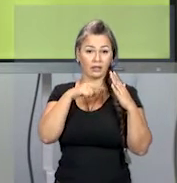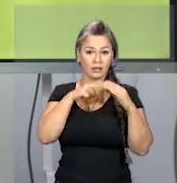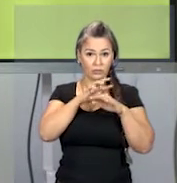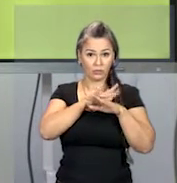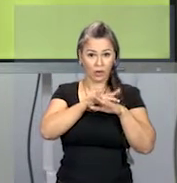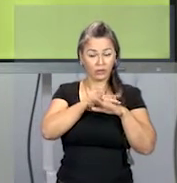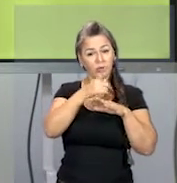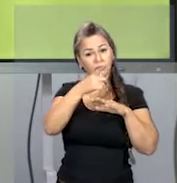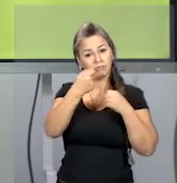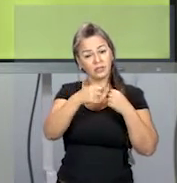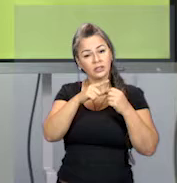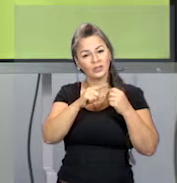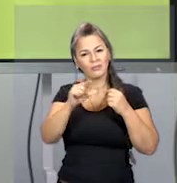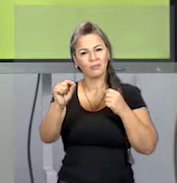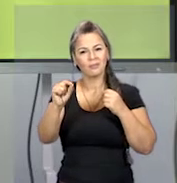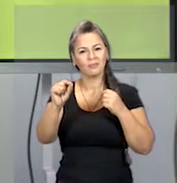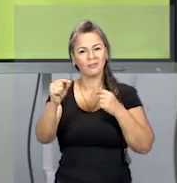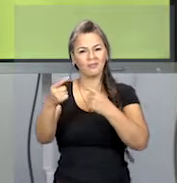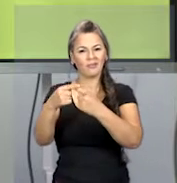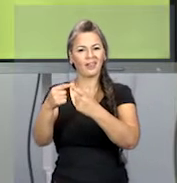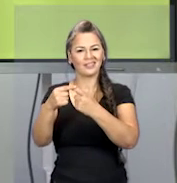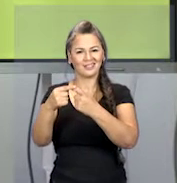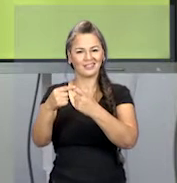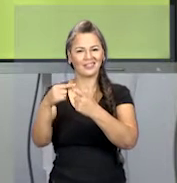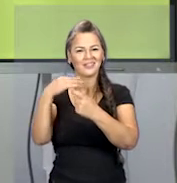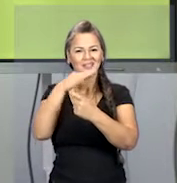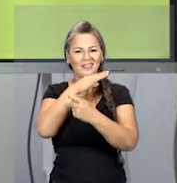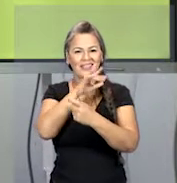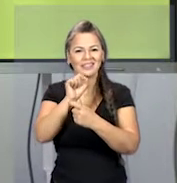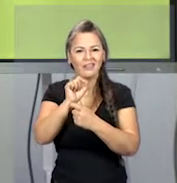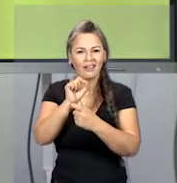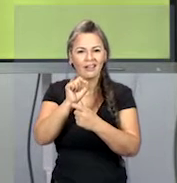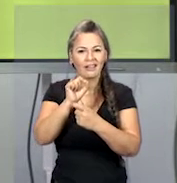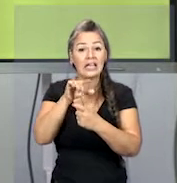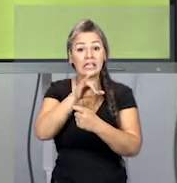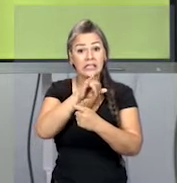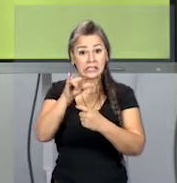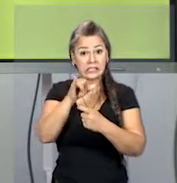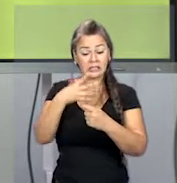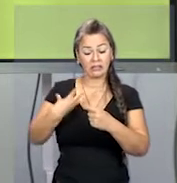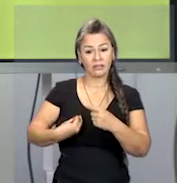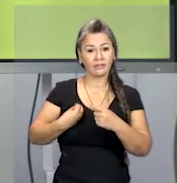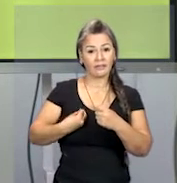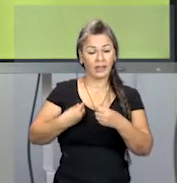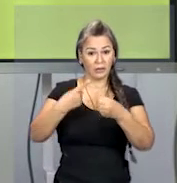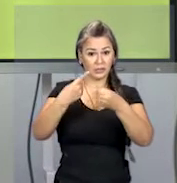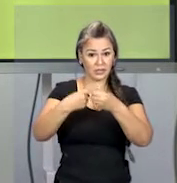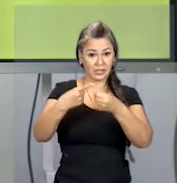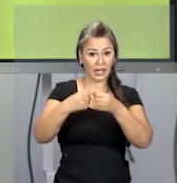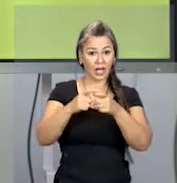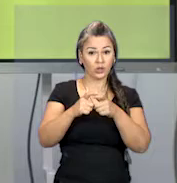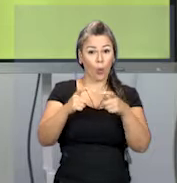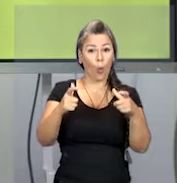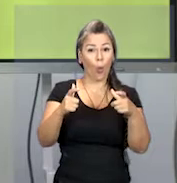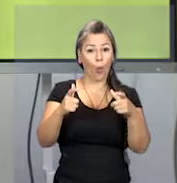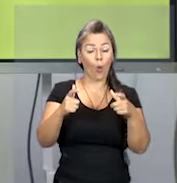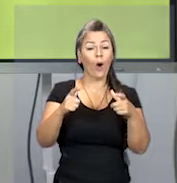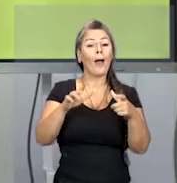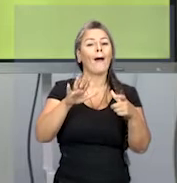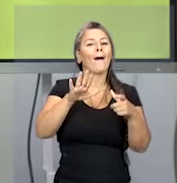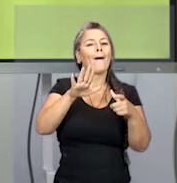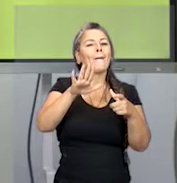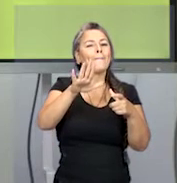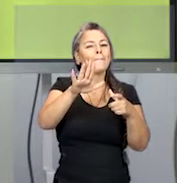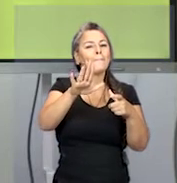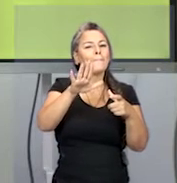são profissões onde eu não conheço esses profissionais, em muitos casos, mas que eu preciso deles